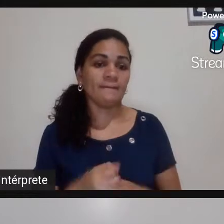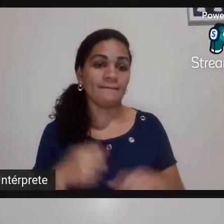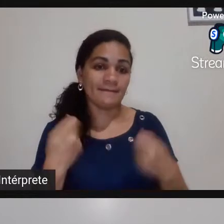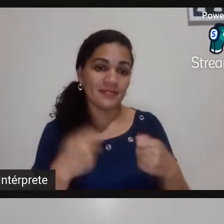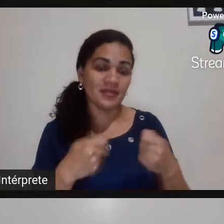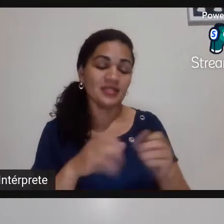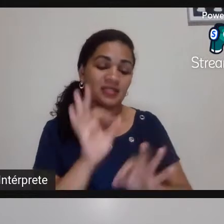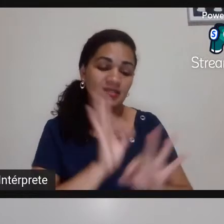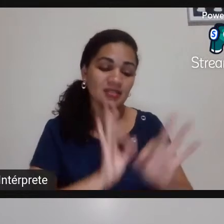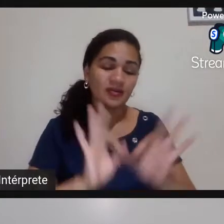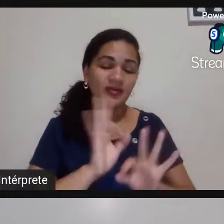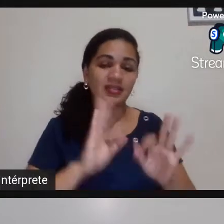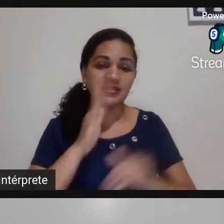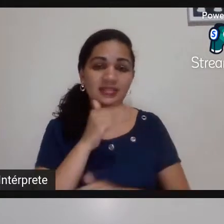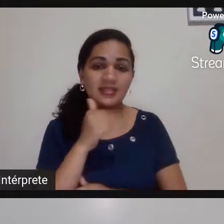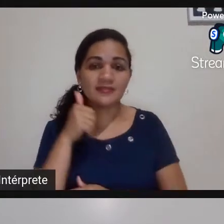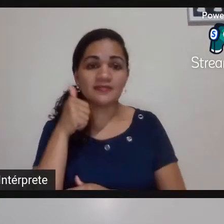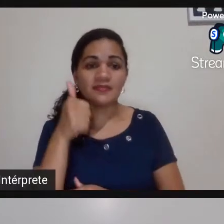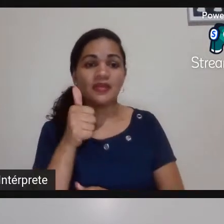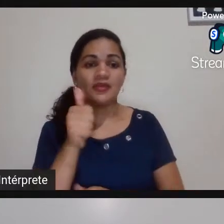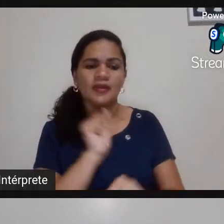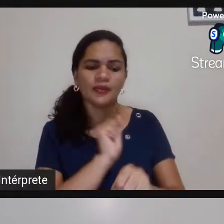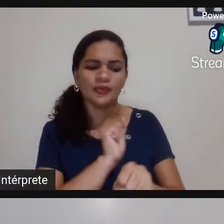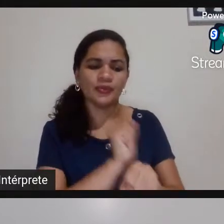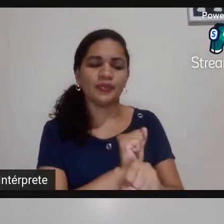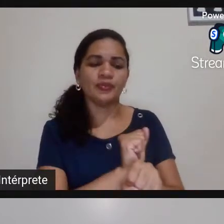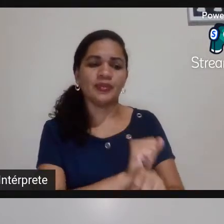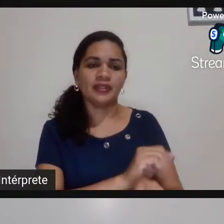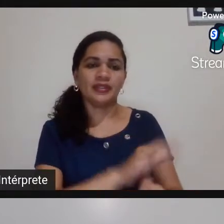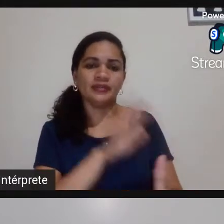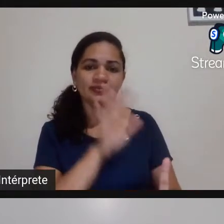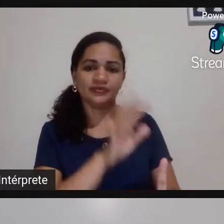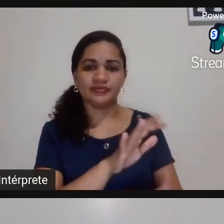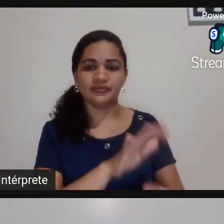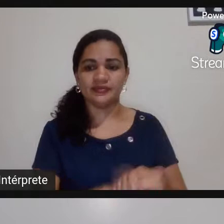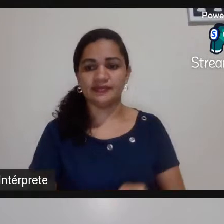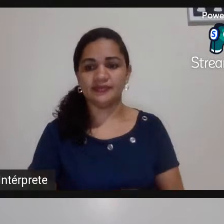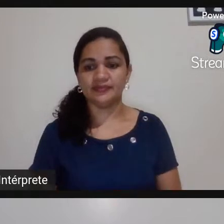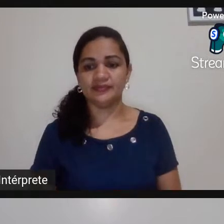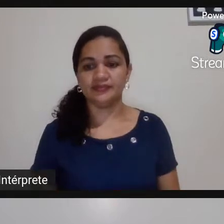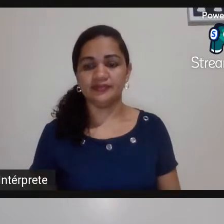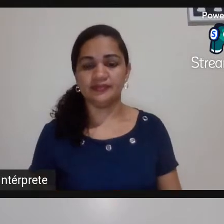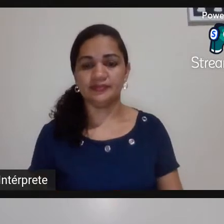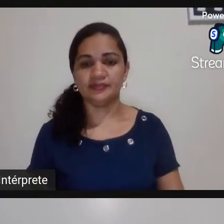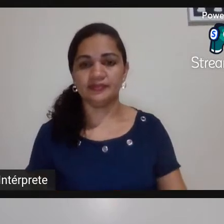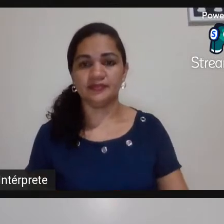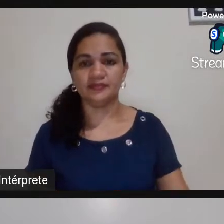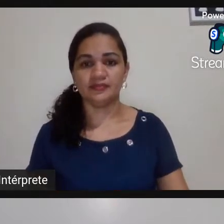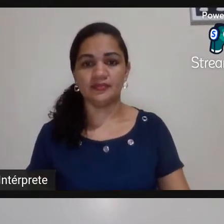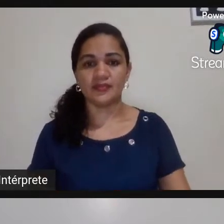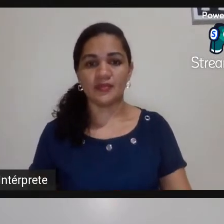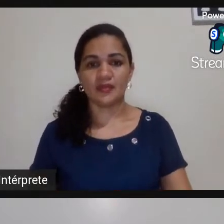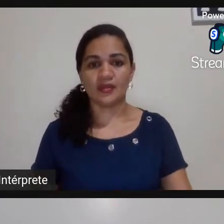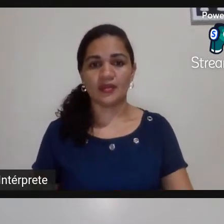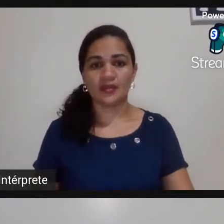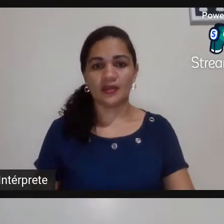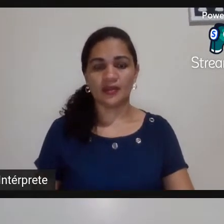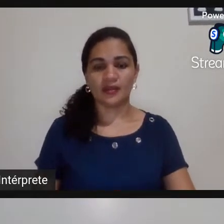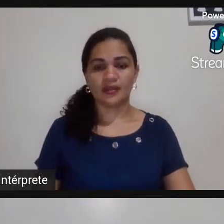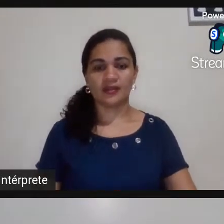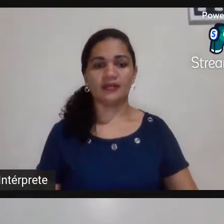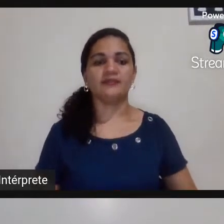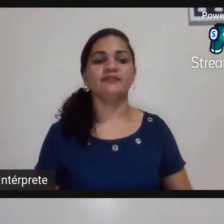melhorar esse olhar para refrear um pouco esse consumo o Ok professor nós temos uma